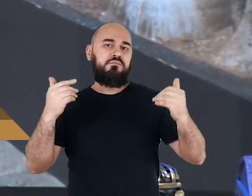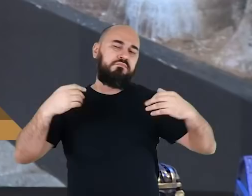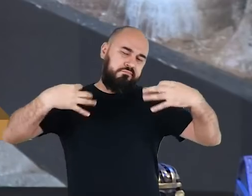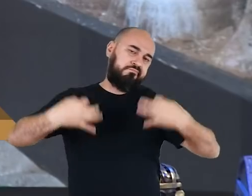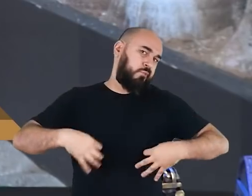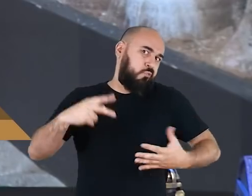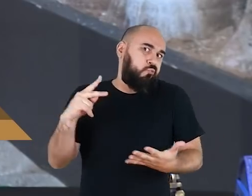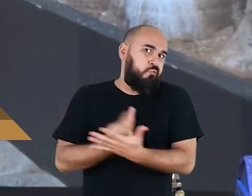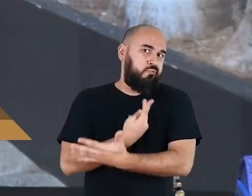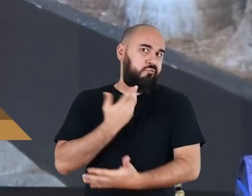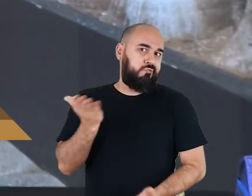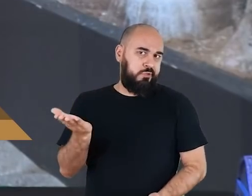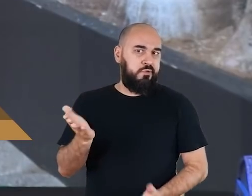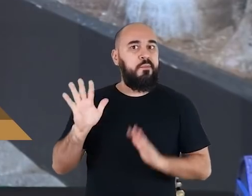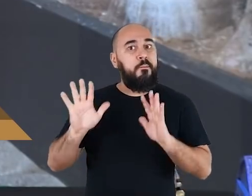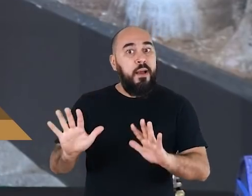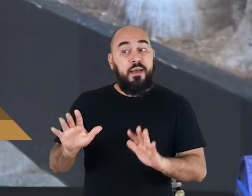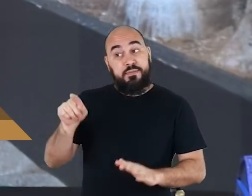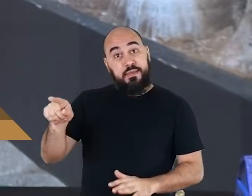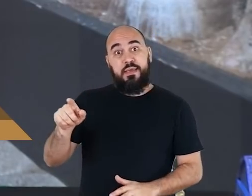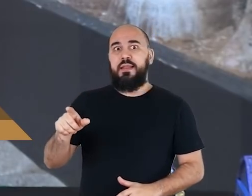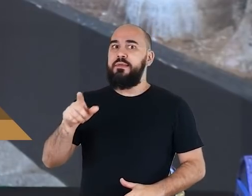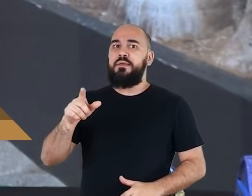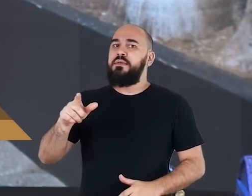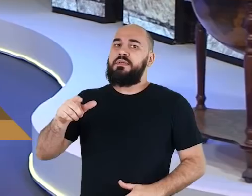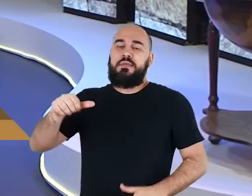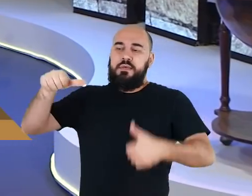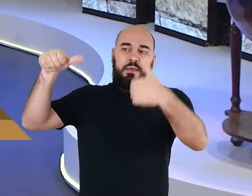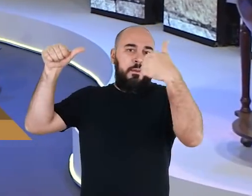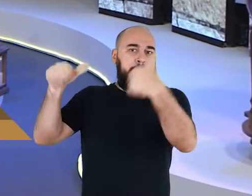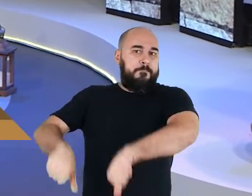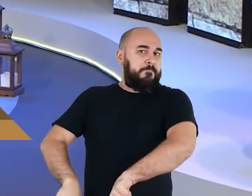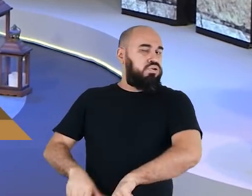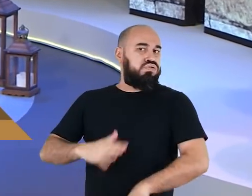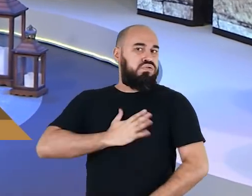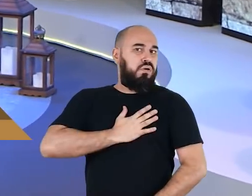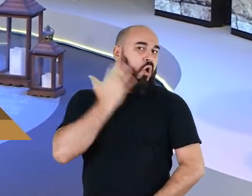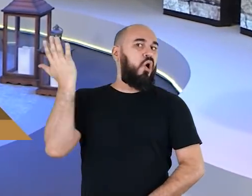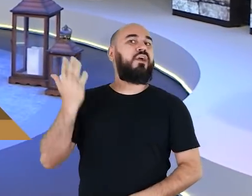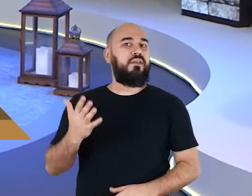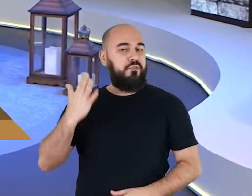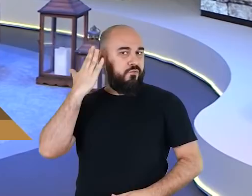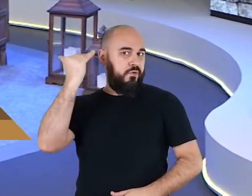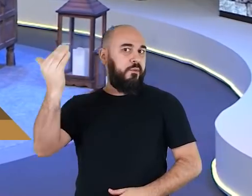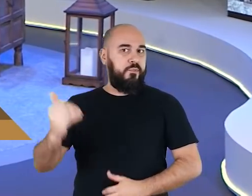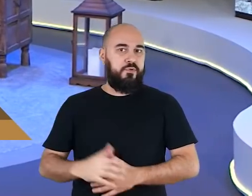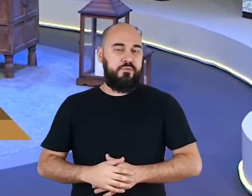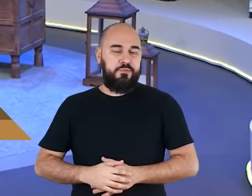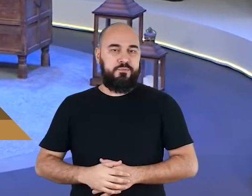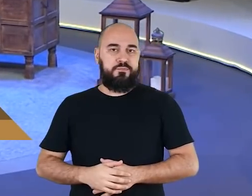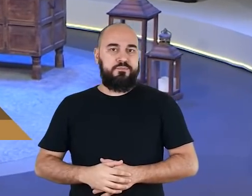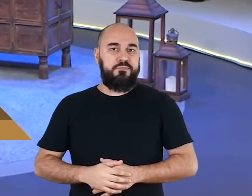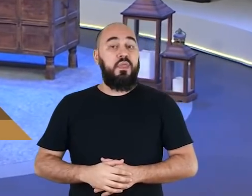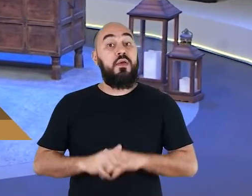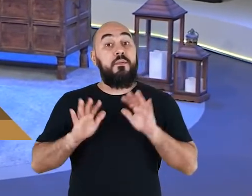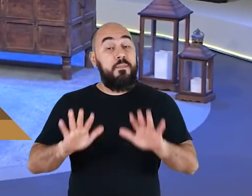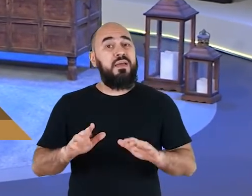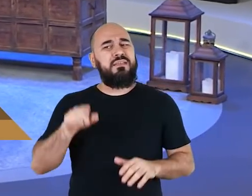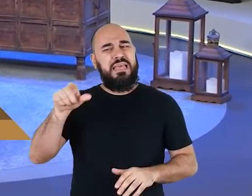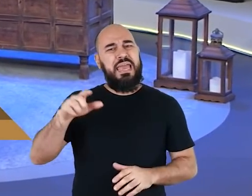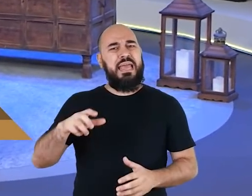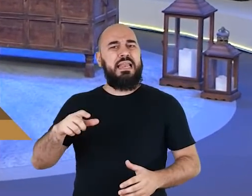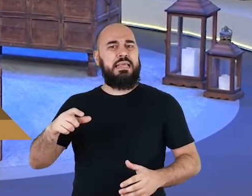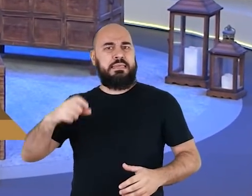um famoso terrorista dos tempos antigos. A confissão do propósito do seu crime